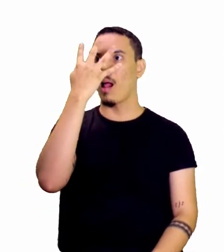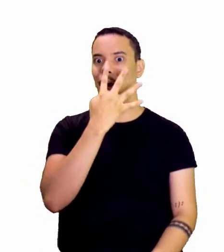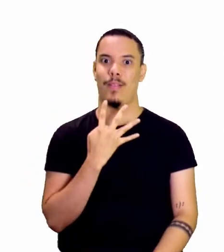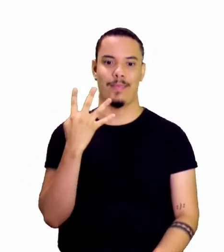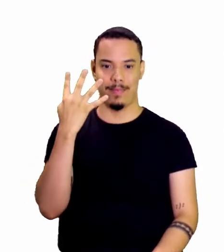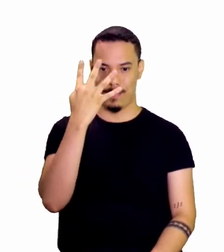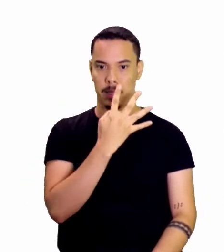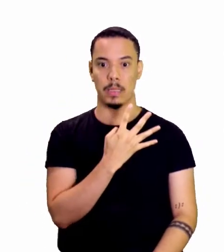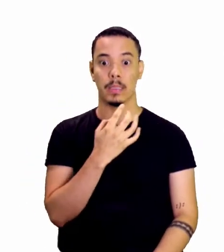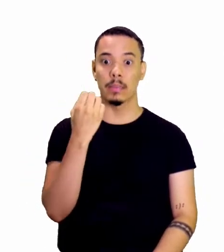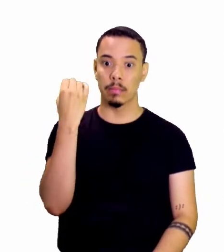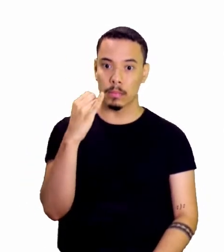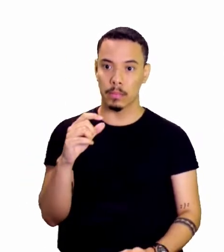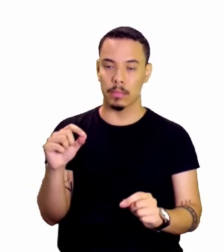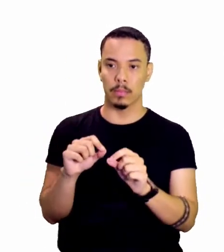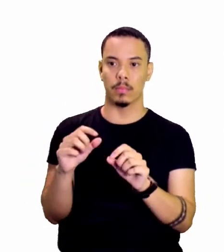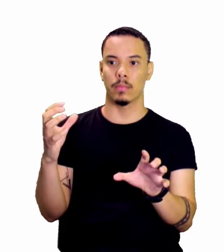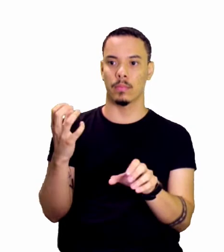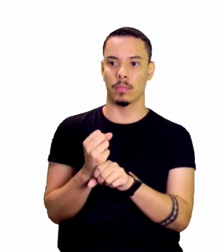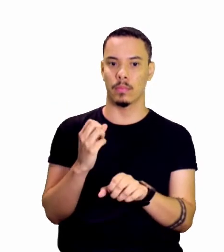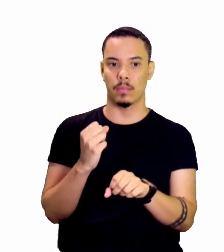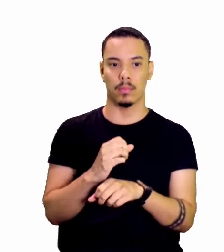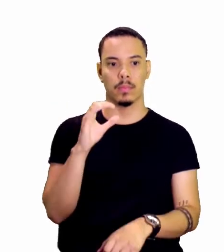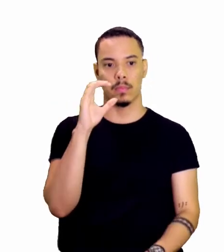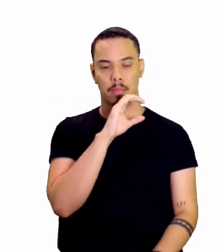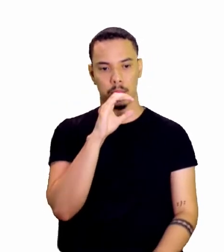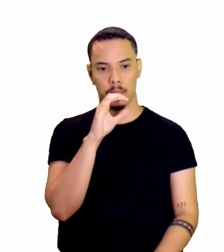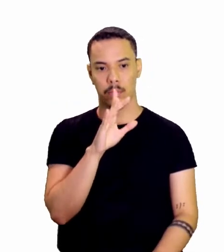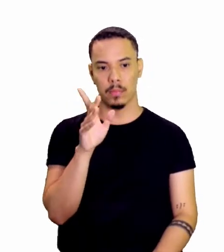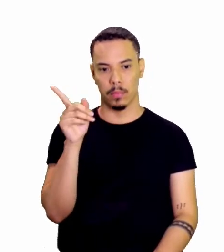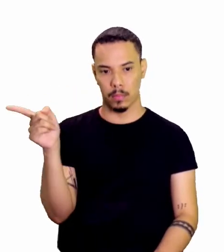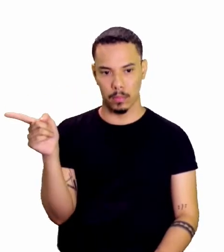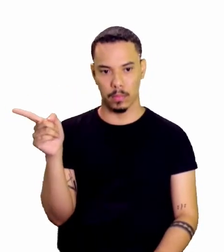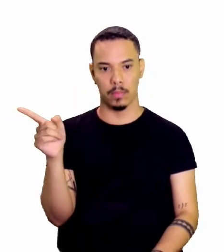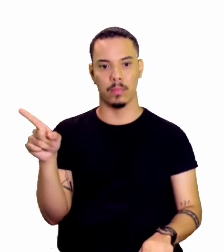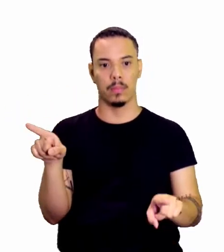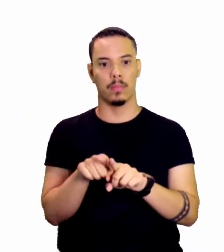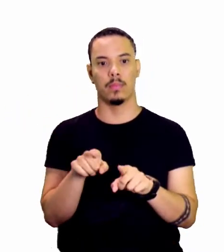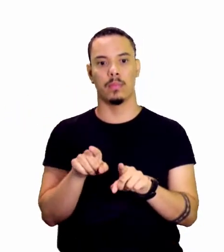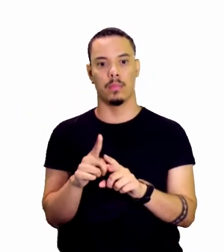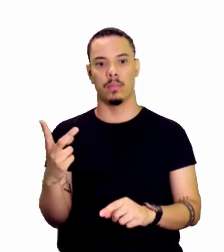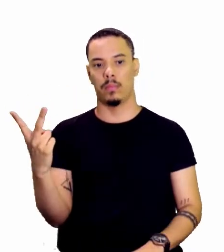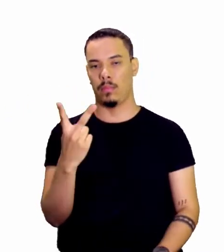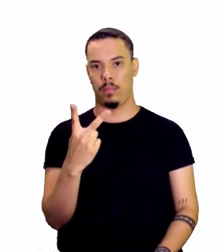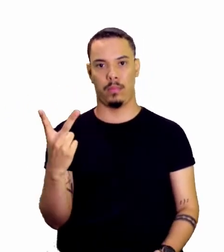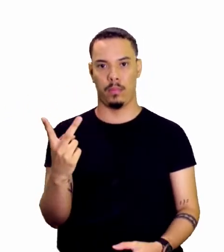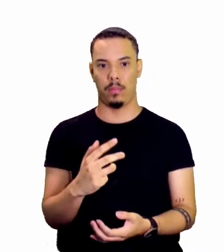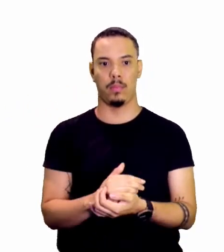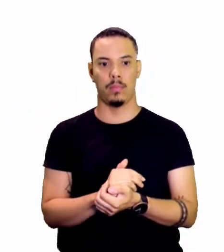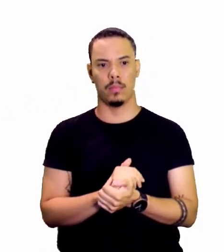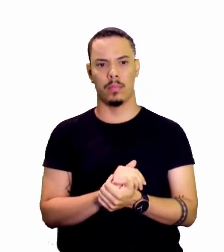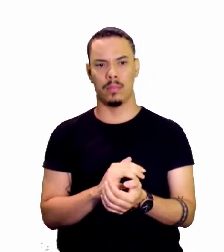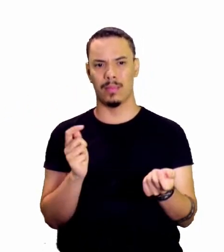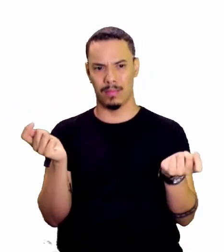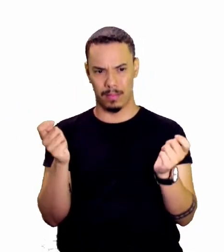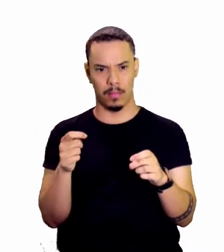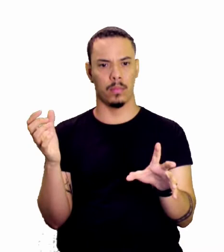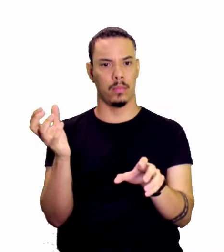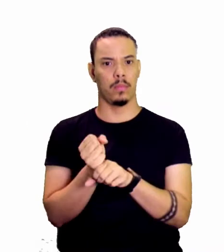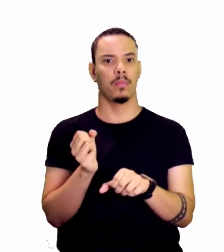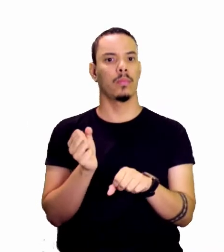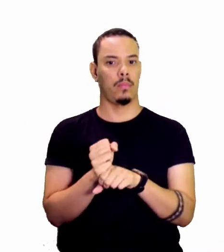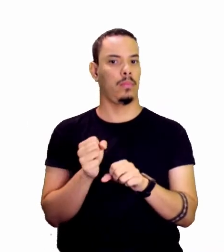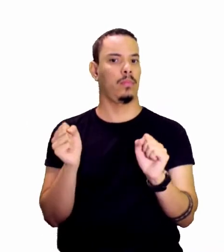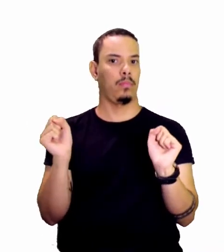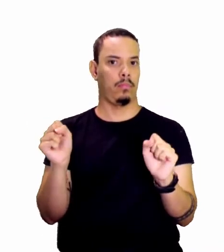calcular a velocidade tanto aqui nesse. o quanto aqui nesse ponto dá para calcular dá para